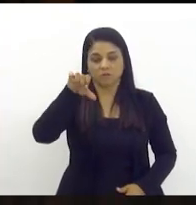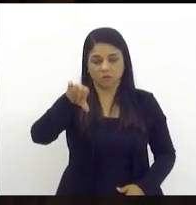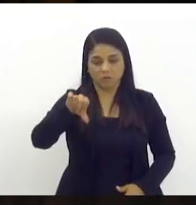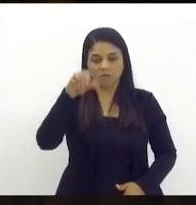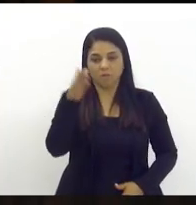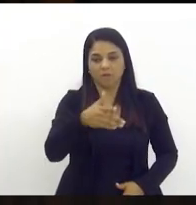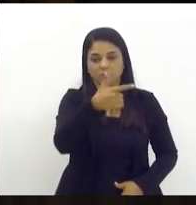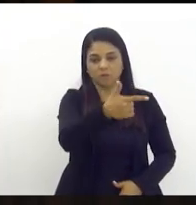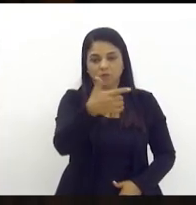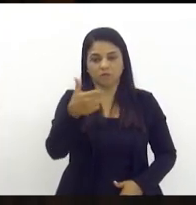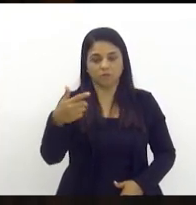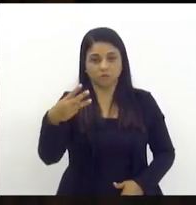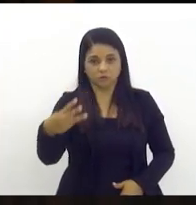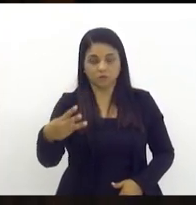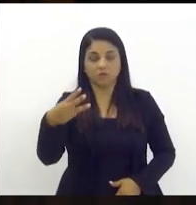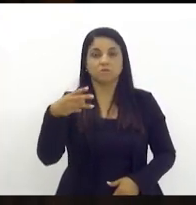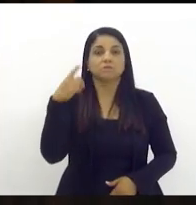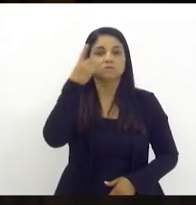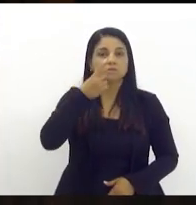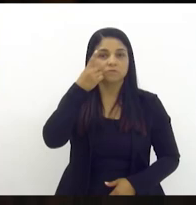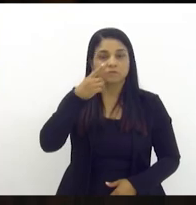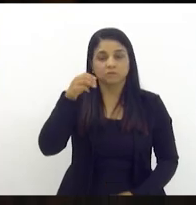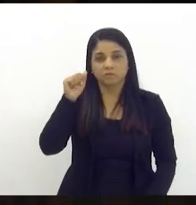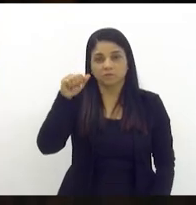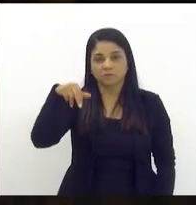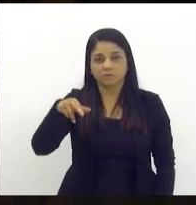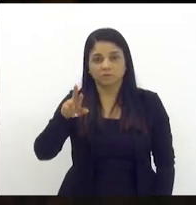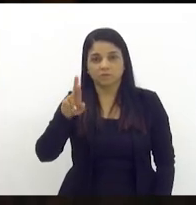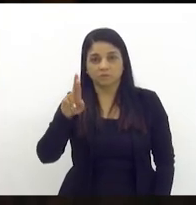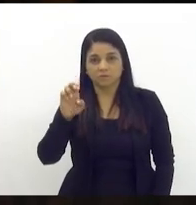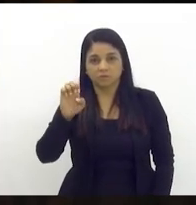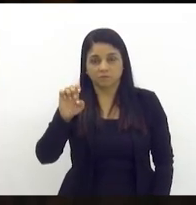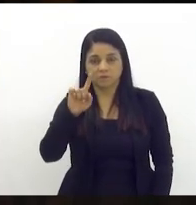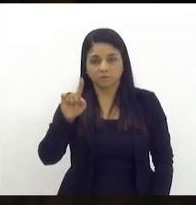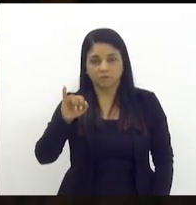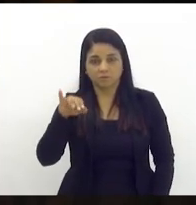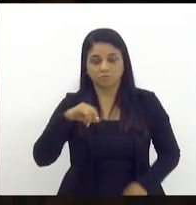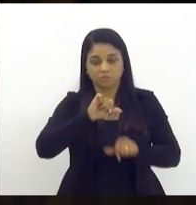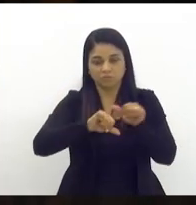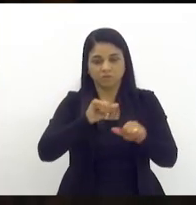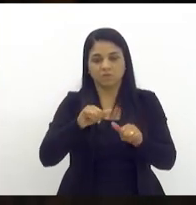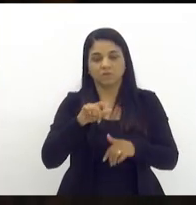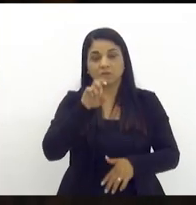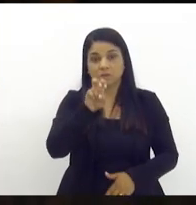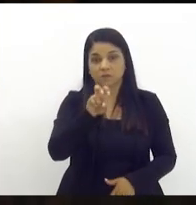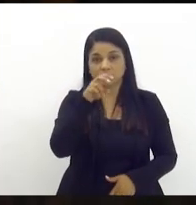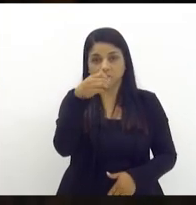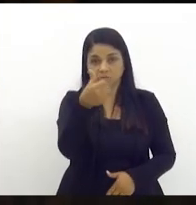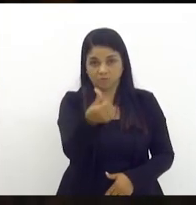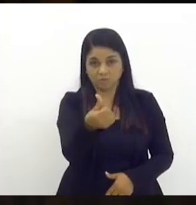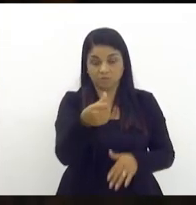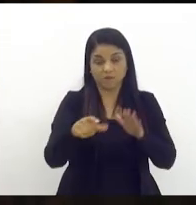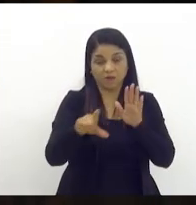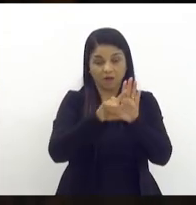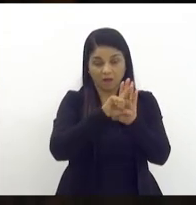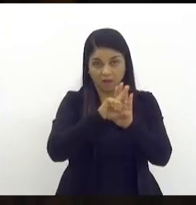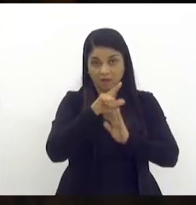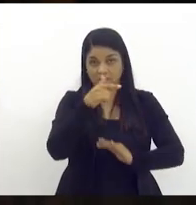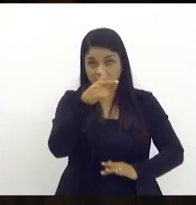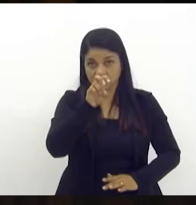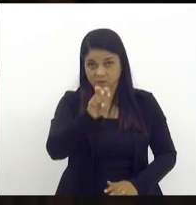789/2023, de autoria do deputado Andrezinho Ceciliano, que altera um anexo da lei 5.645, de 6 de janeiro de